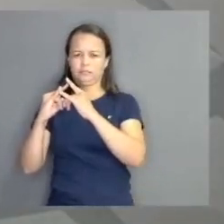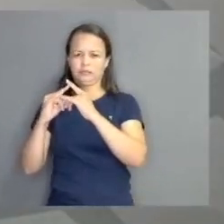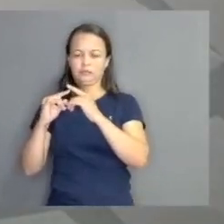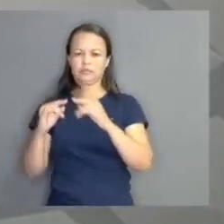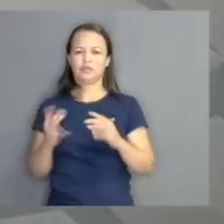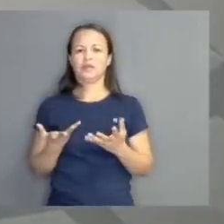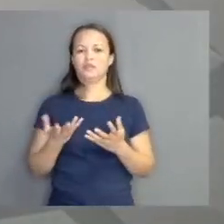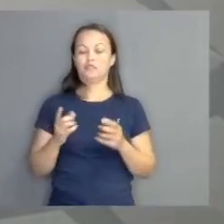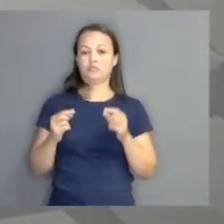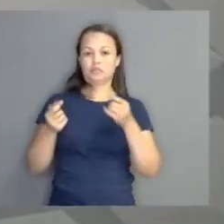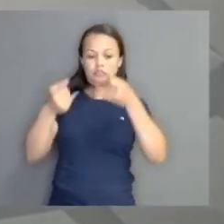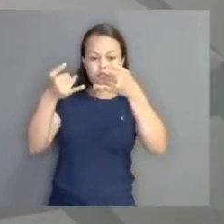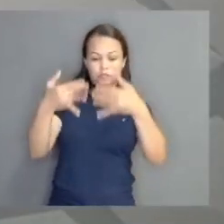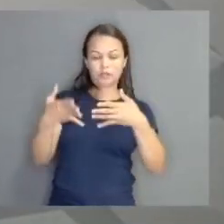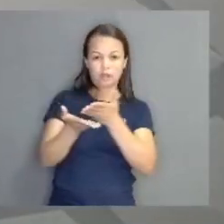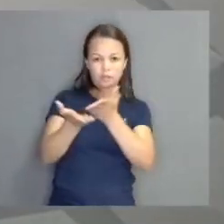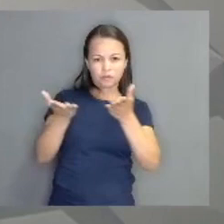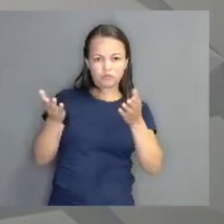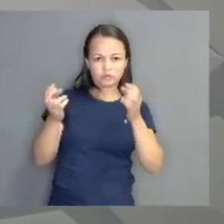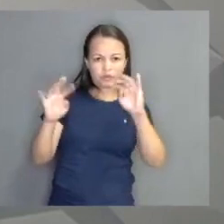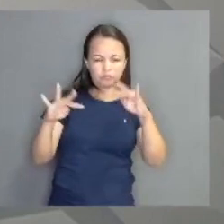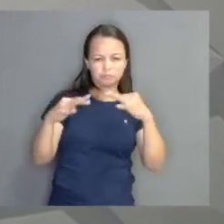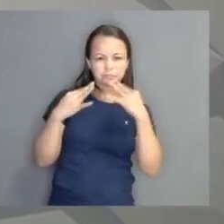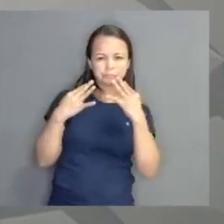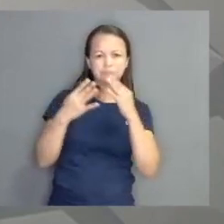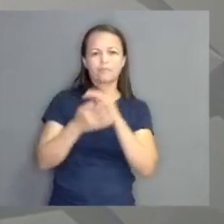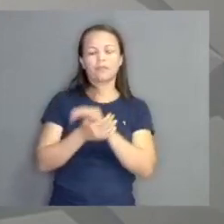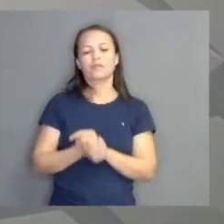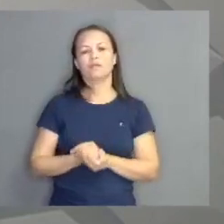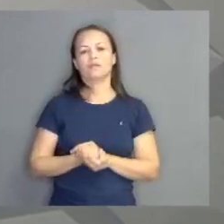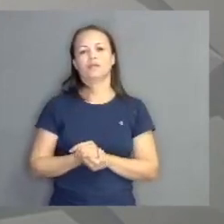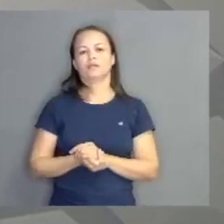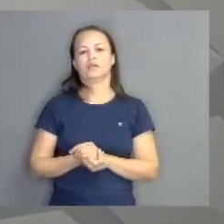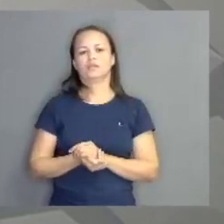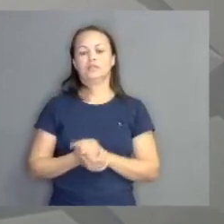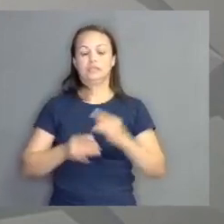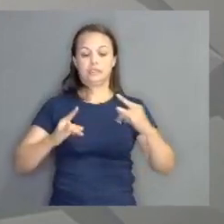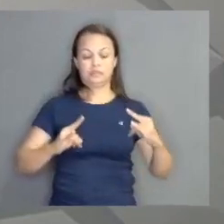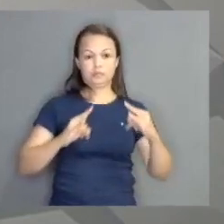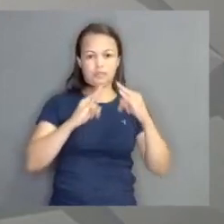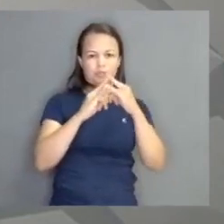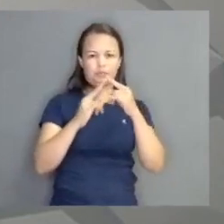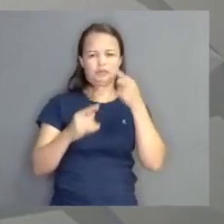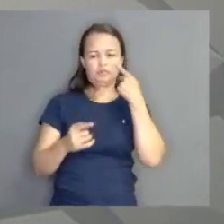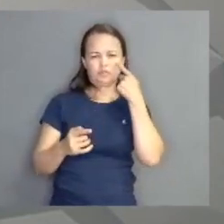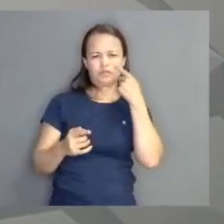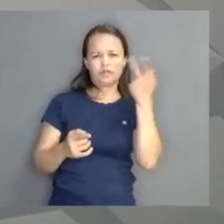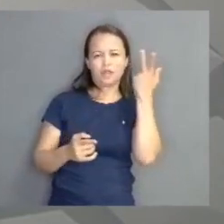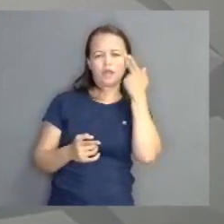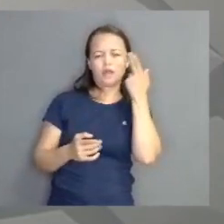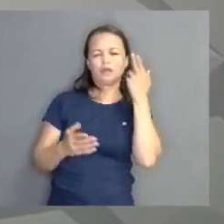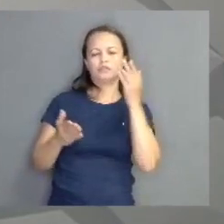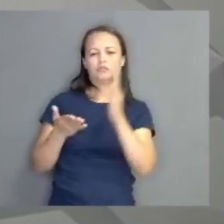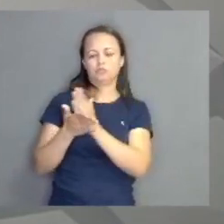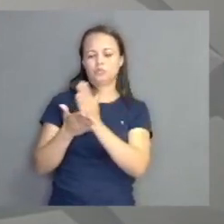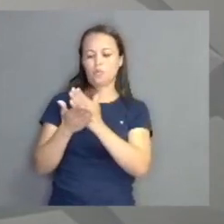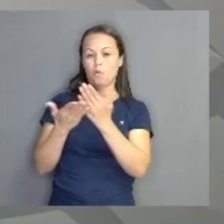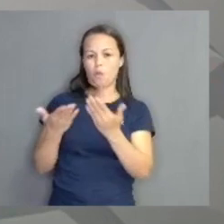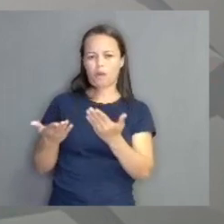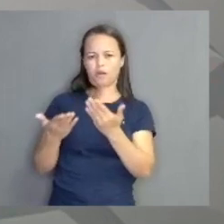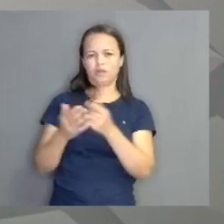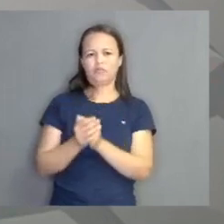explicar para vocês. Tá? Essas pirâmides que vocês normalmente veem no livro é referente a um